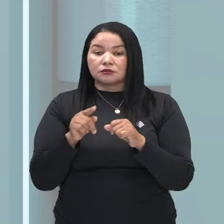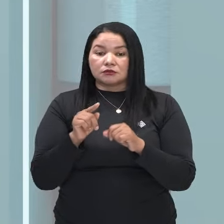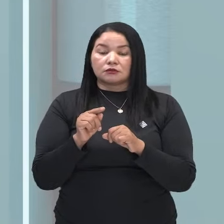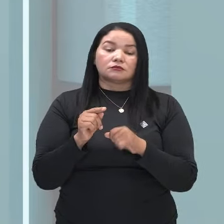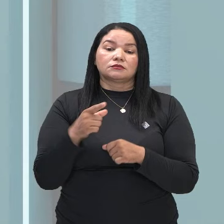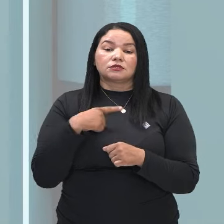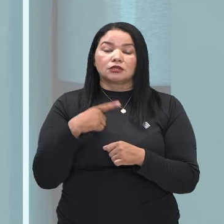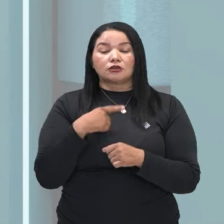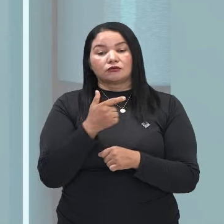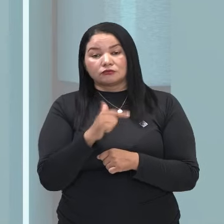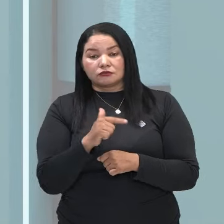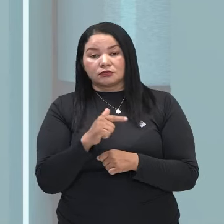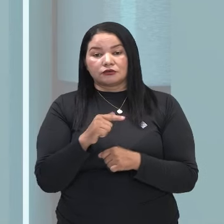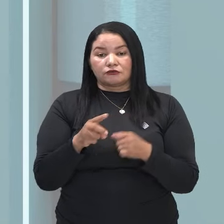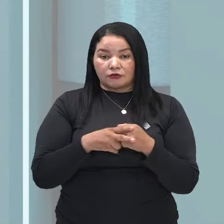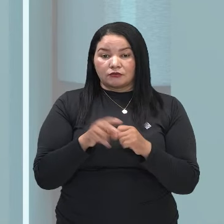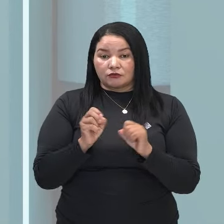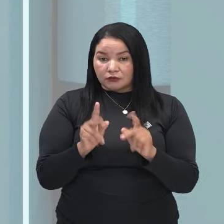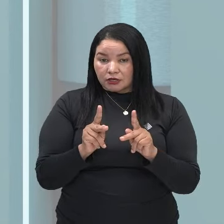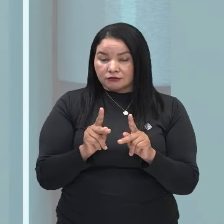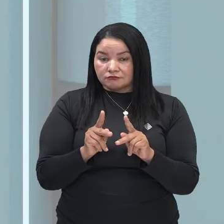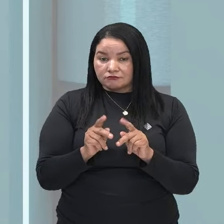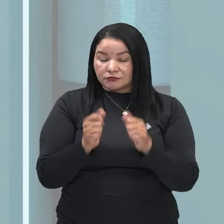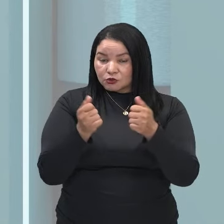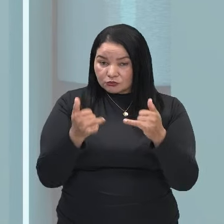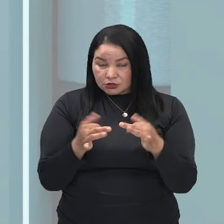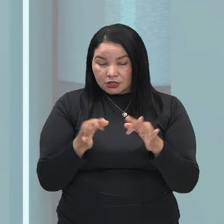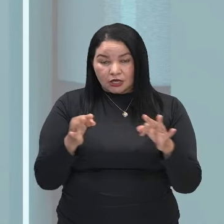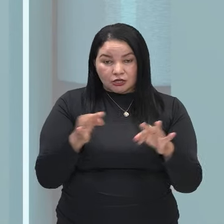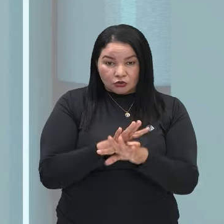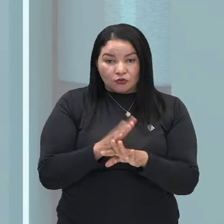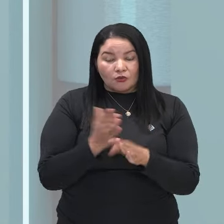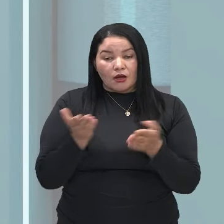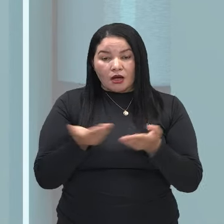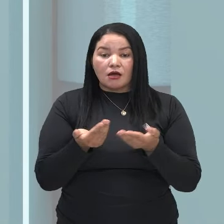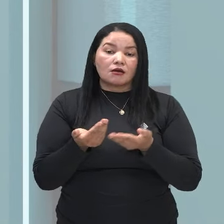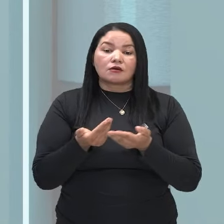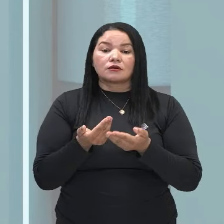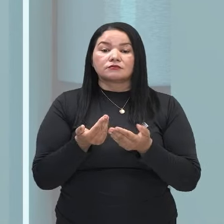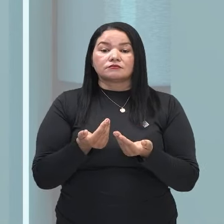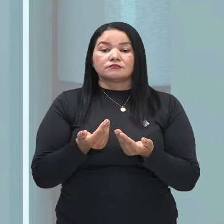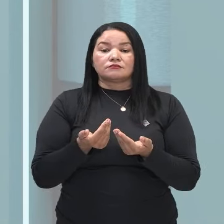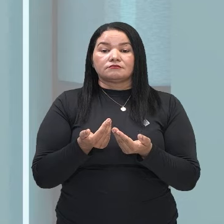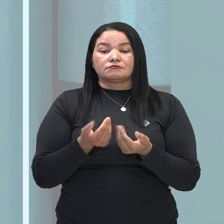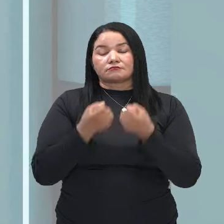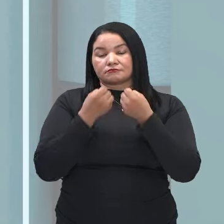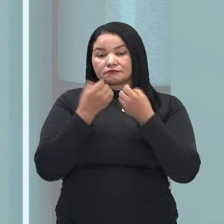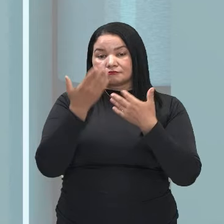ausência de um verbo. Perfeito? Como não há mais nada a ser explicado, a gente vai encerrando por aqui.